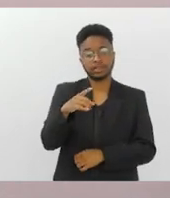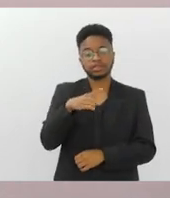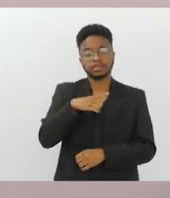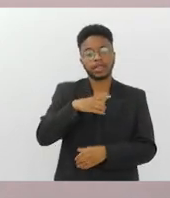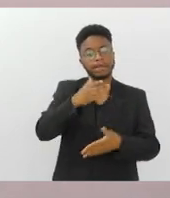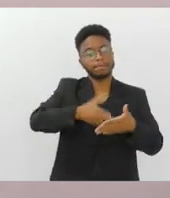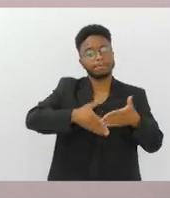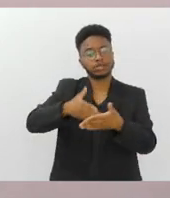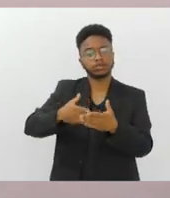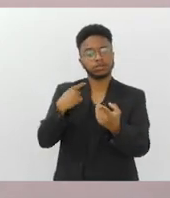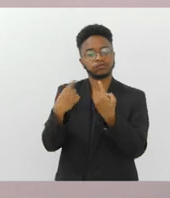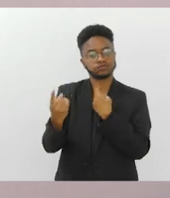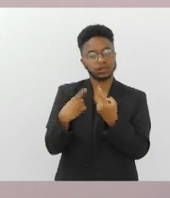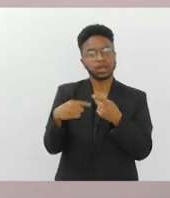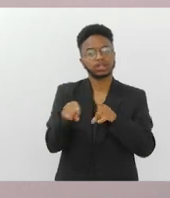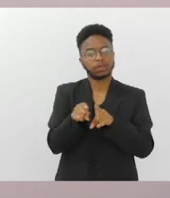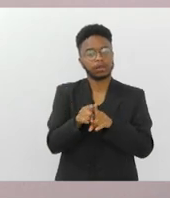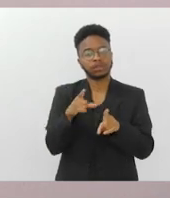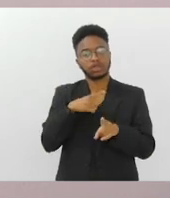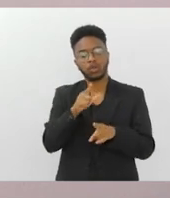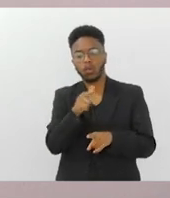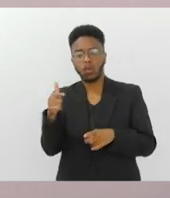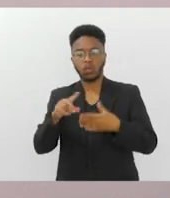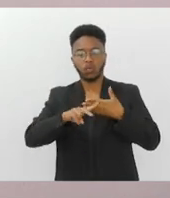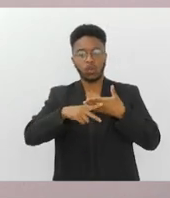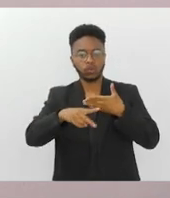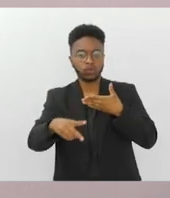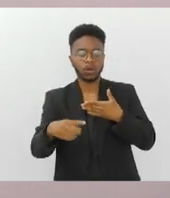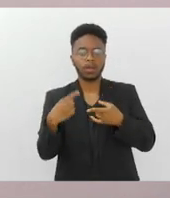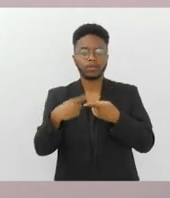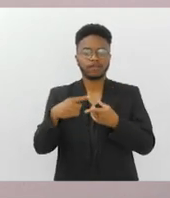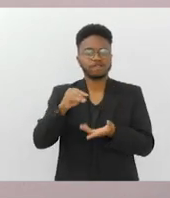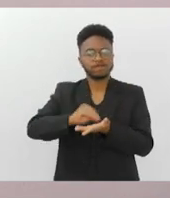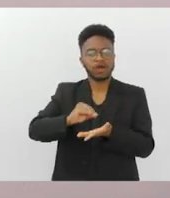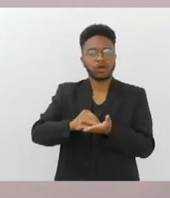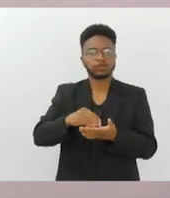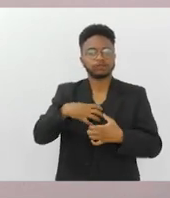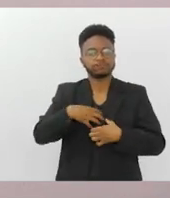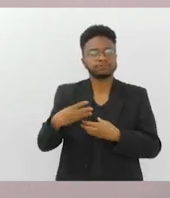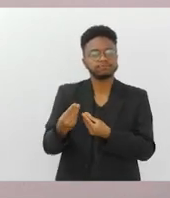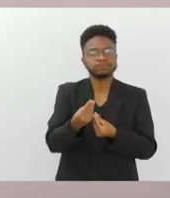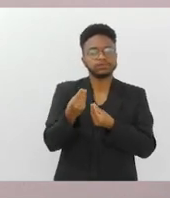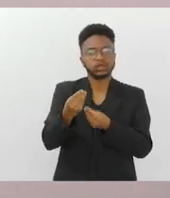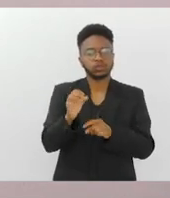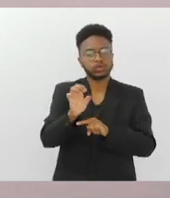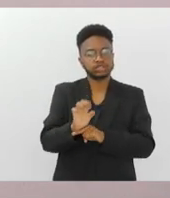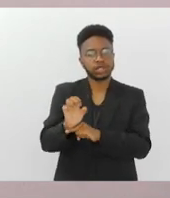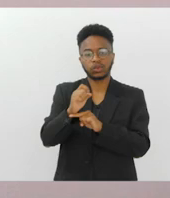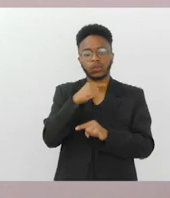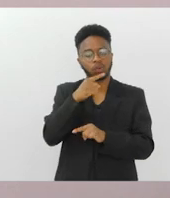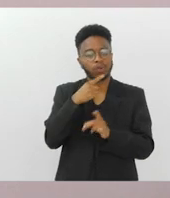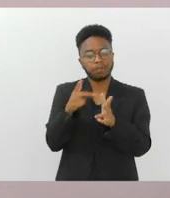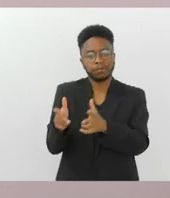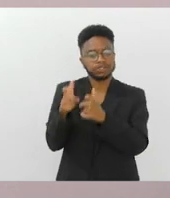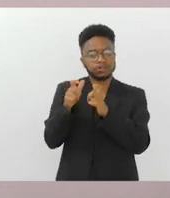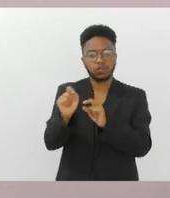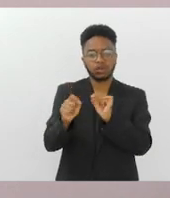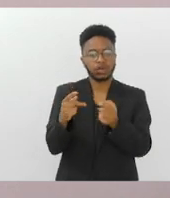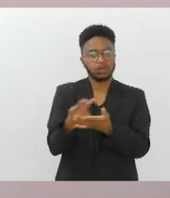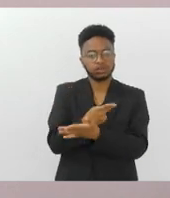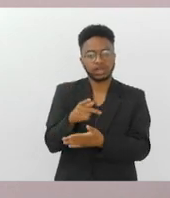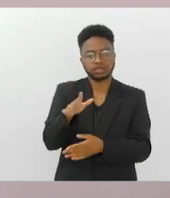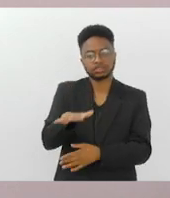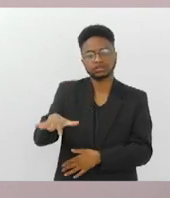outros impactos que, infelizmente, falta a sensibilidade do Estado para enxergar a situação de quem